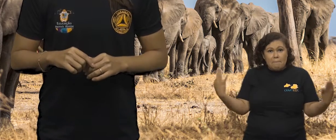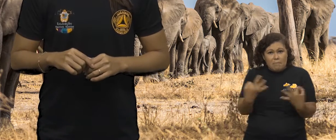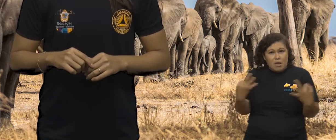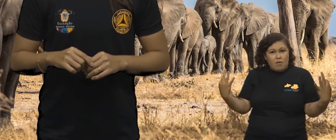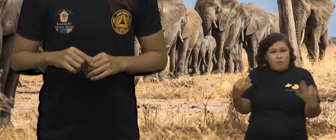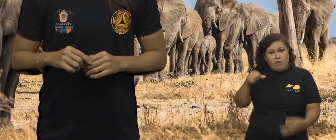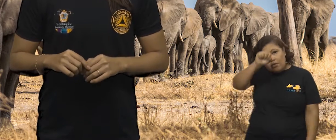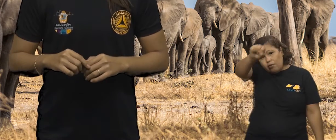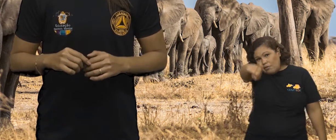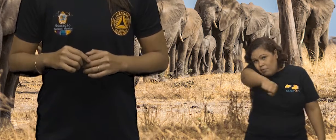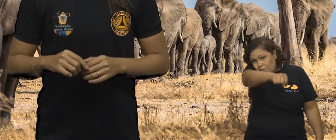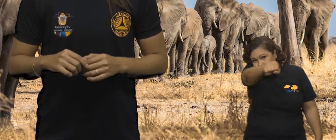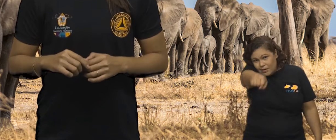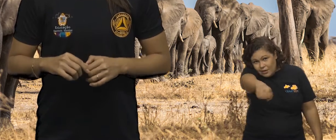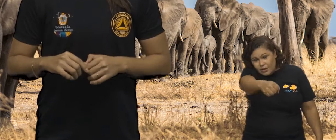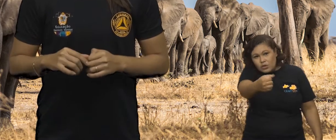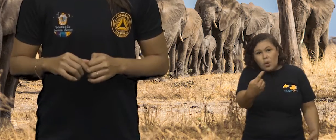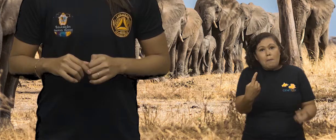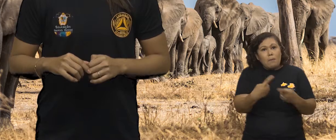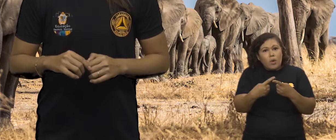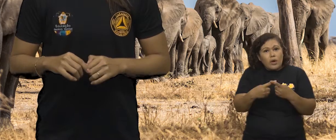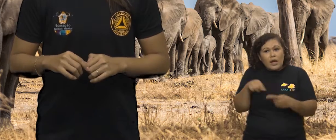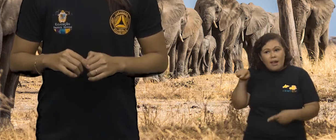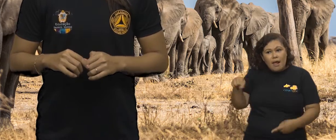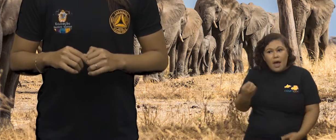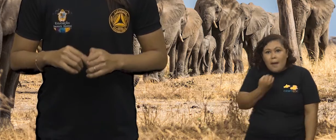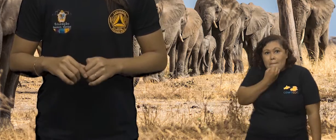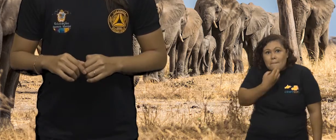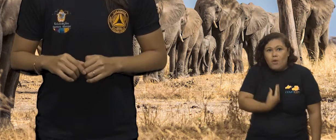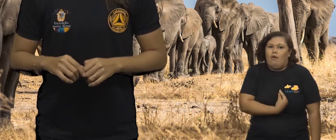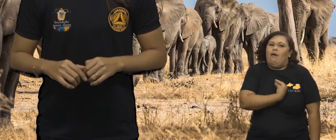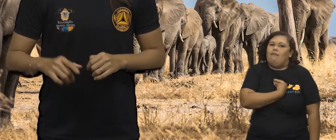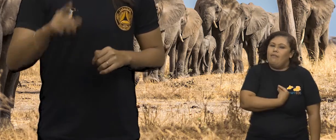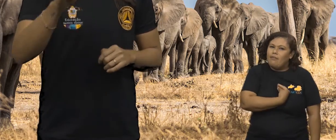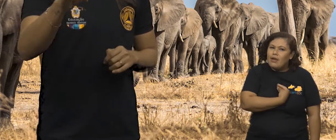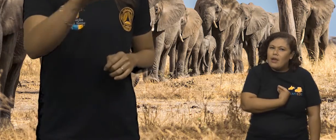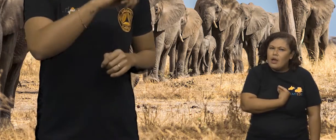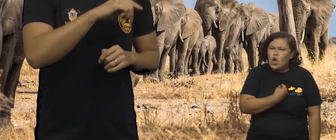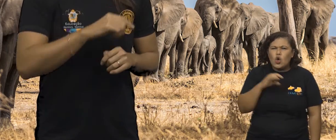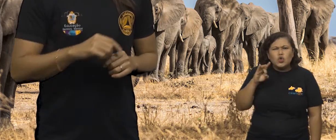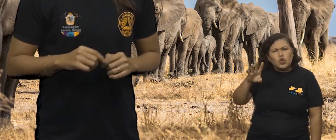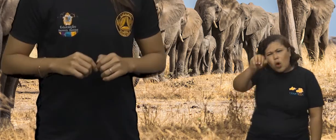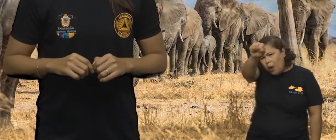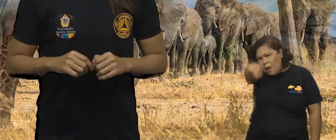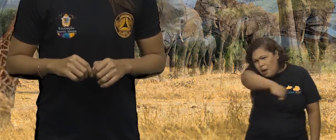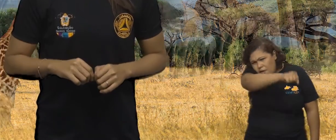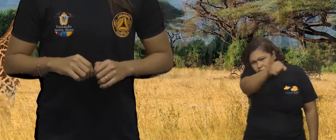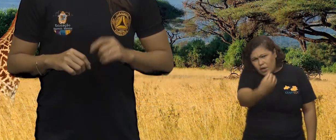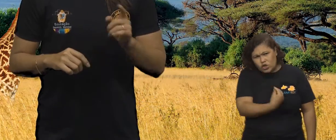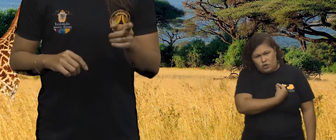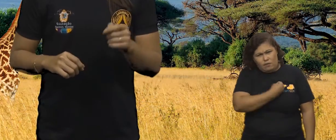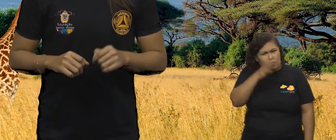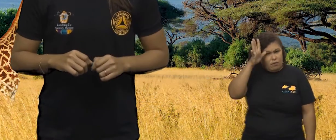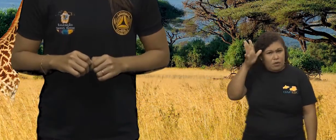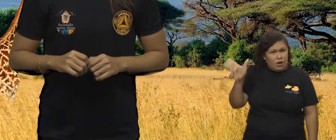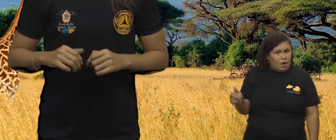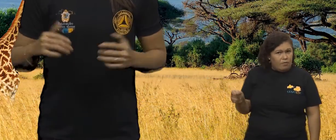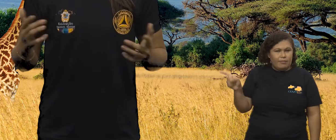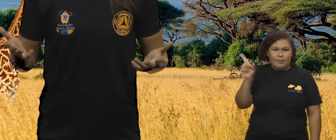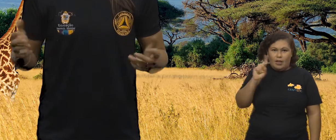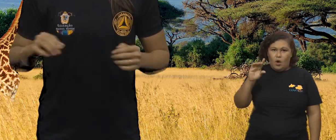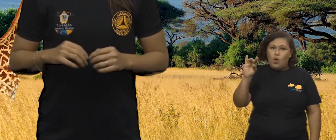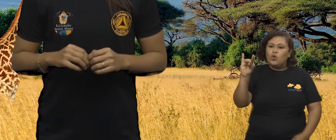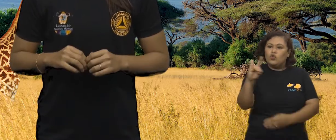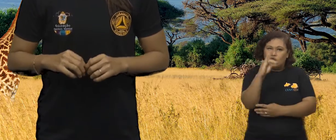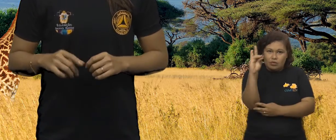elefantes, fornecendo todos os itens necessários para a sua sobrevivência. E não é só ele que mora por lá não. A girafa, o animal